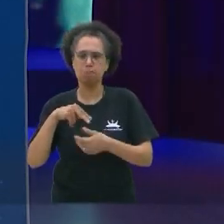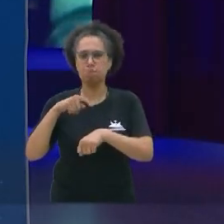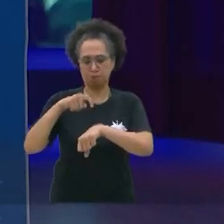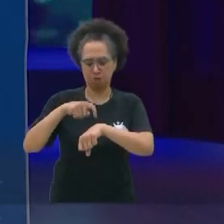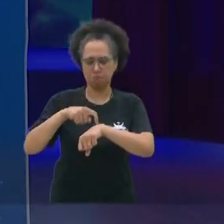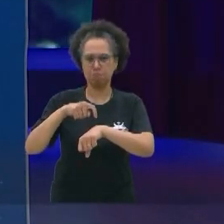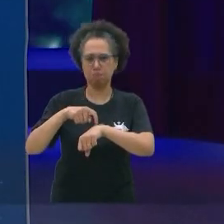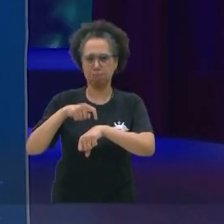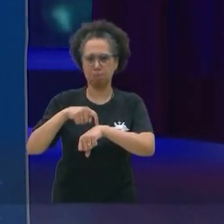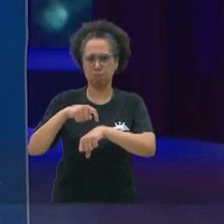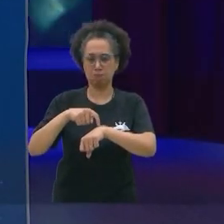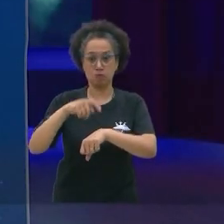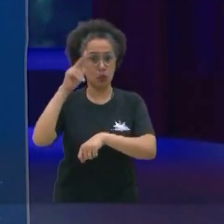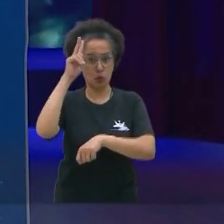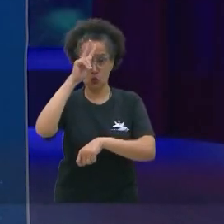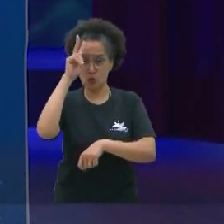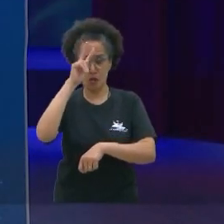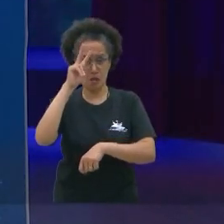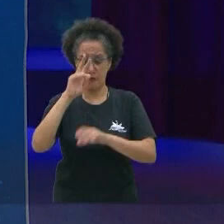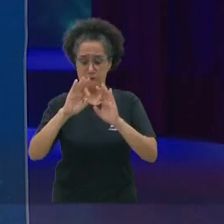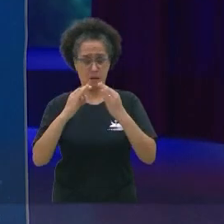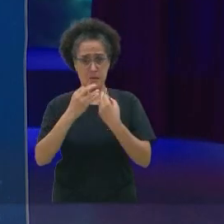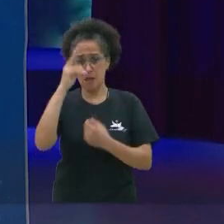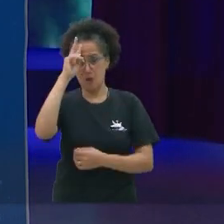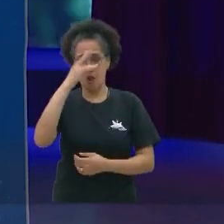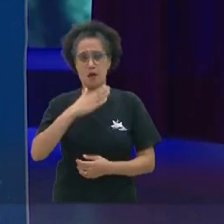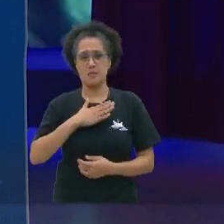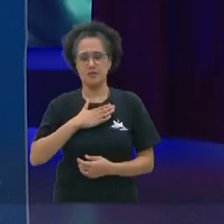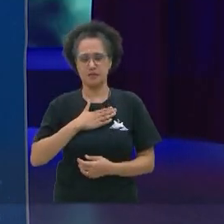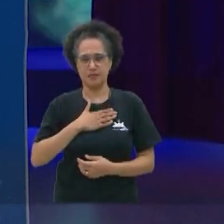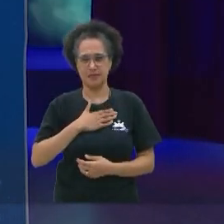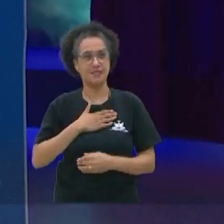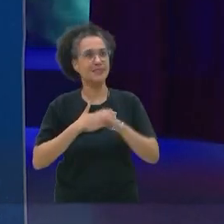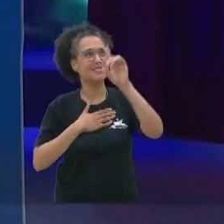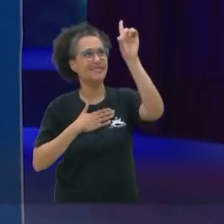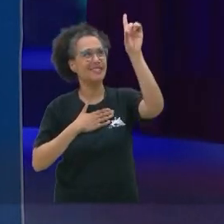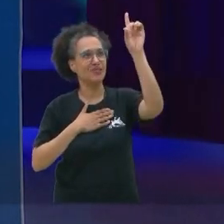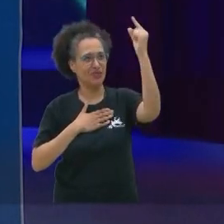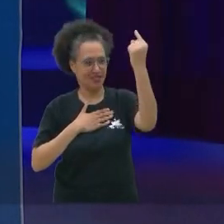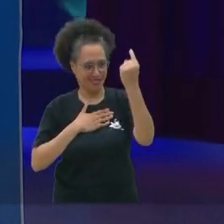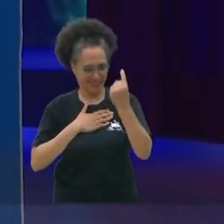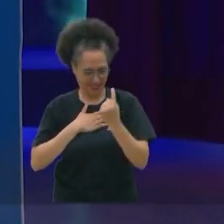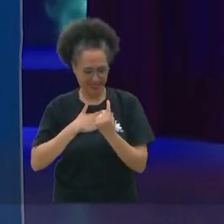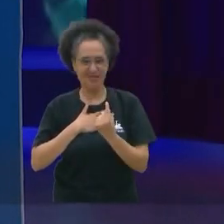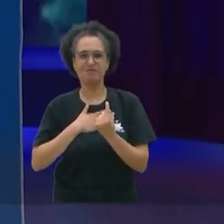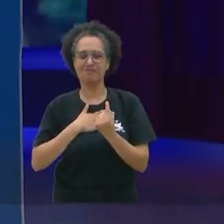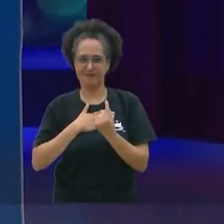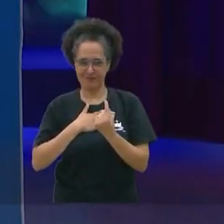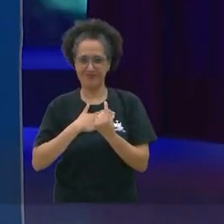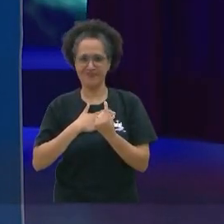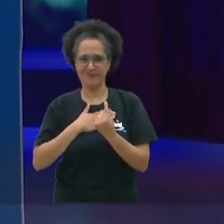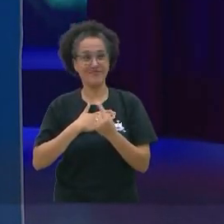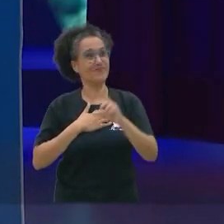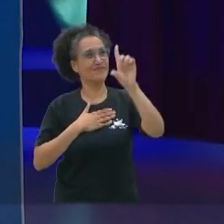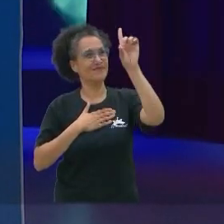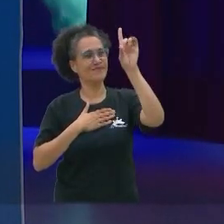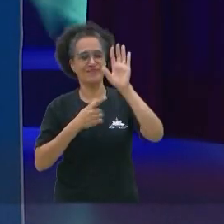família nem sequer lembra de mim, Ele aparece. Ele revela.